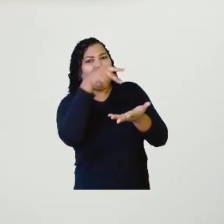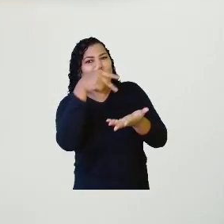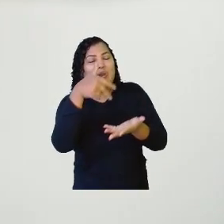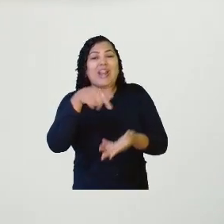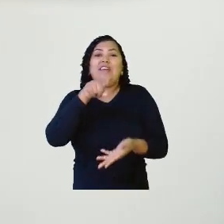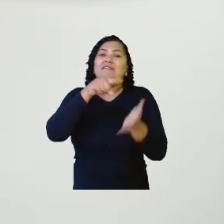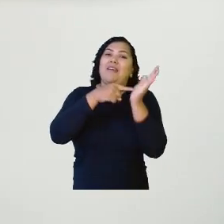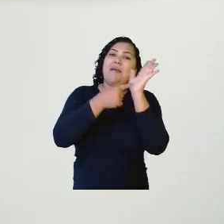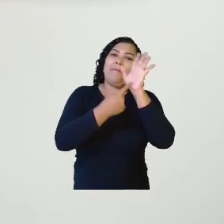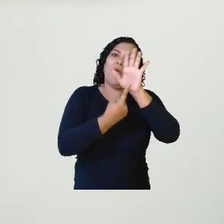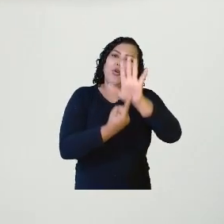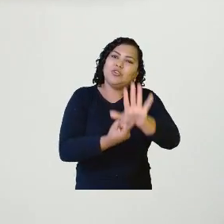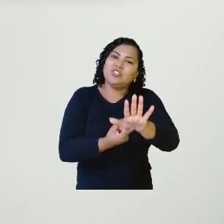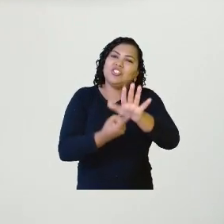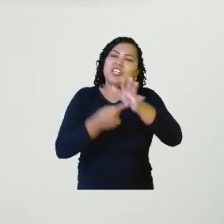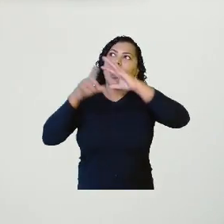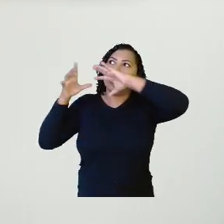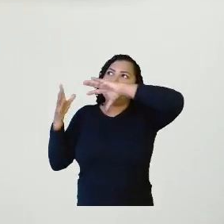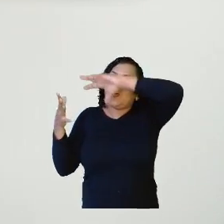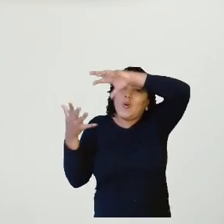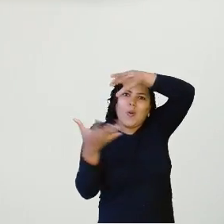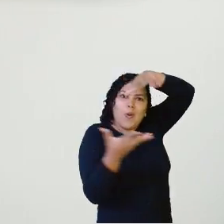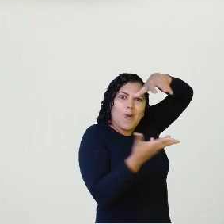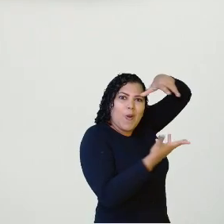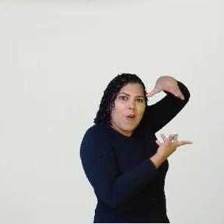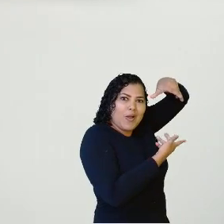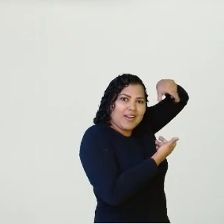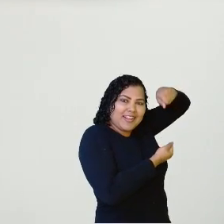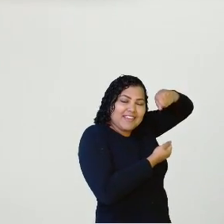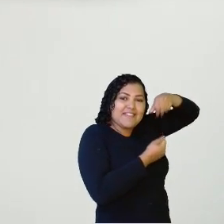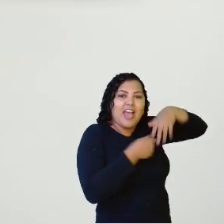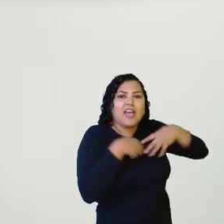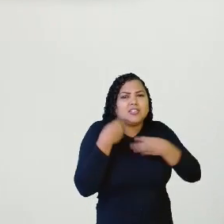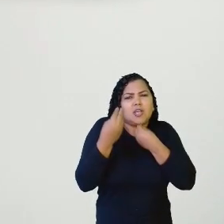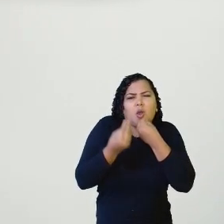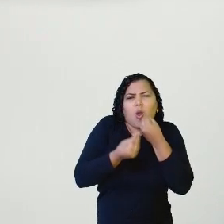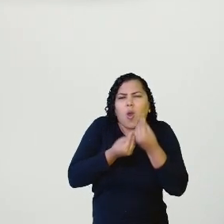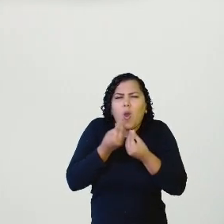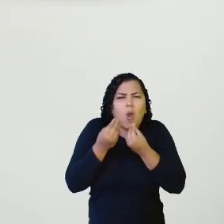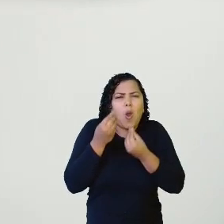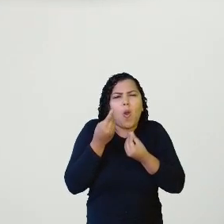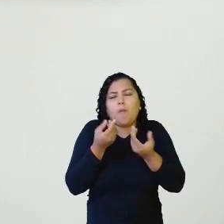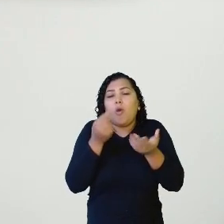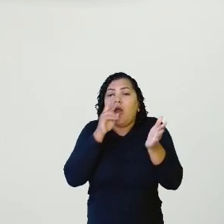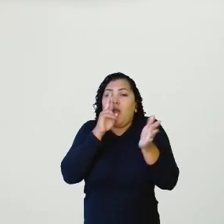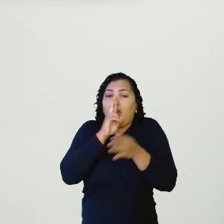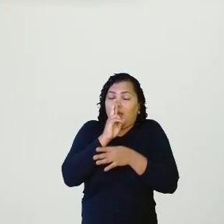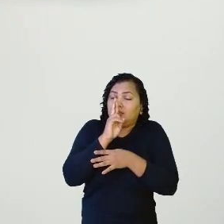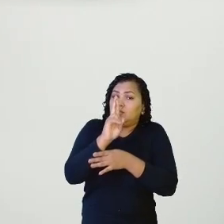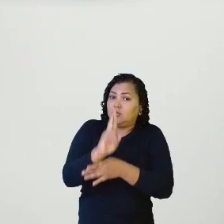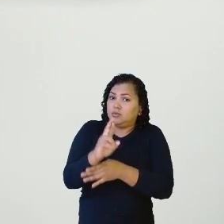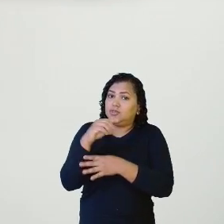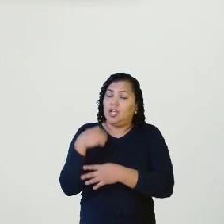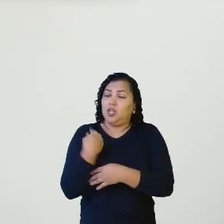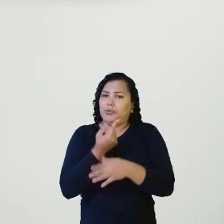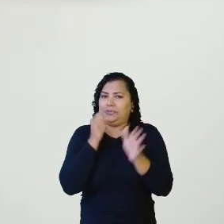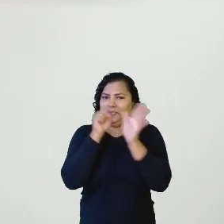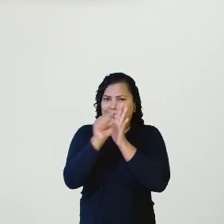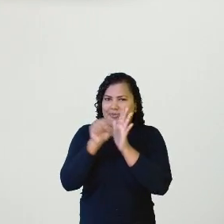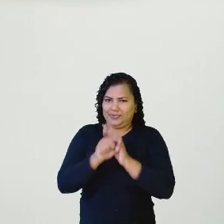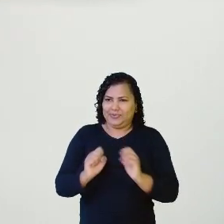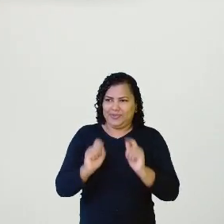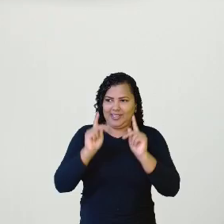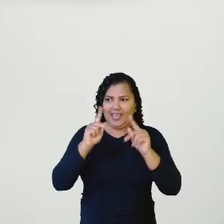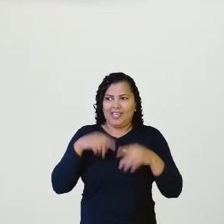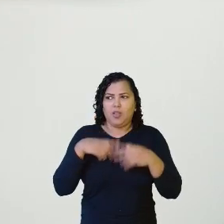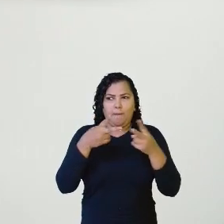mostrar para vocês, caminhando aí pelo universo, as respostas para essas perguntas que eu acabei de fazer, tá certo? A gente está